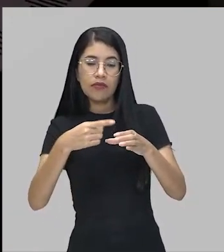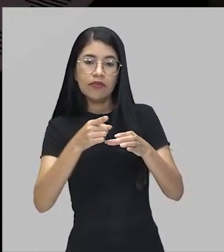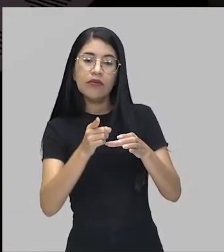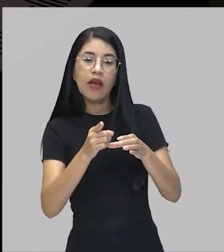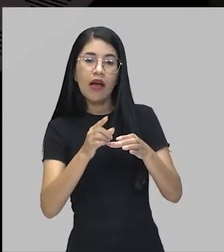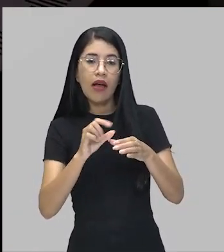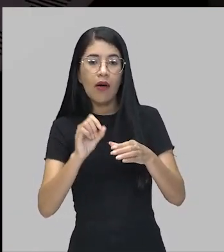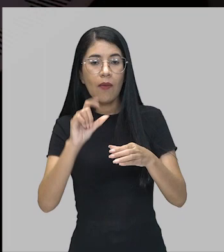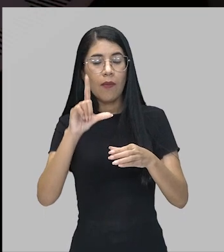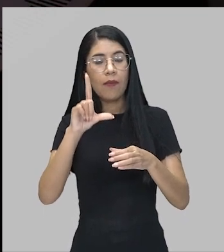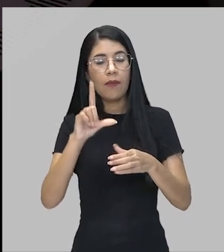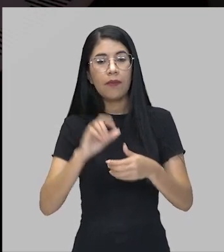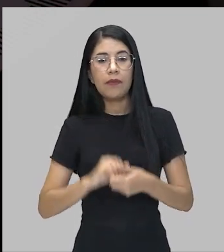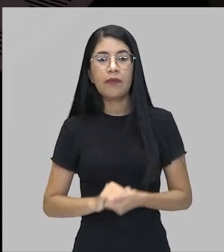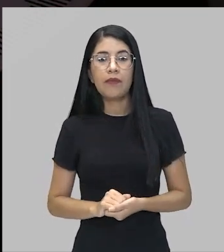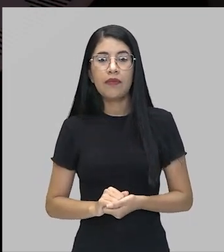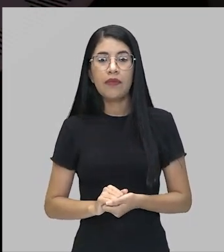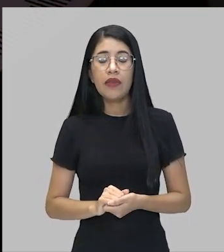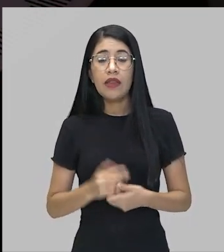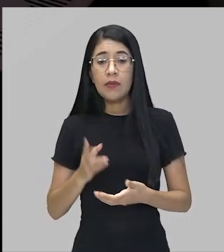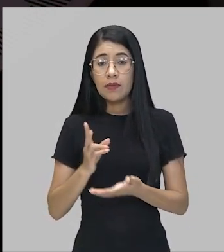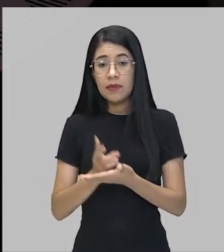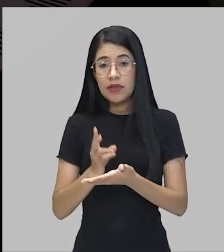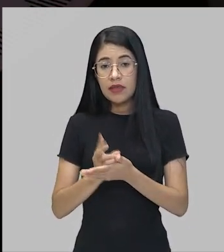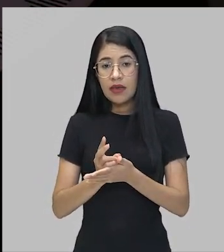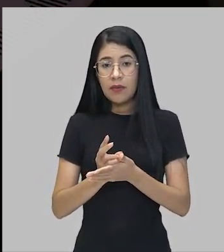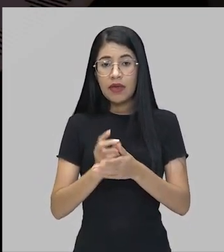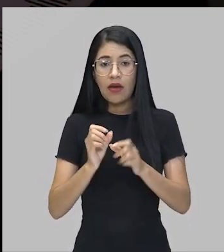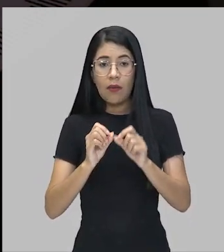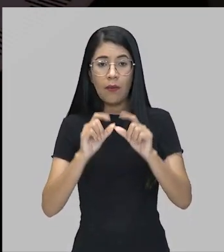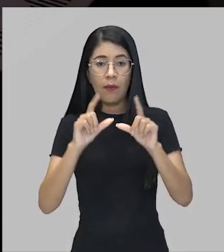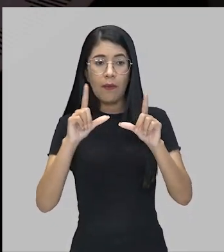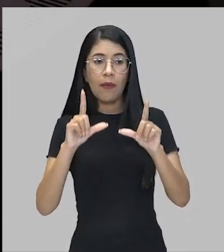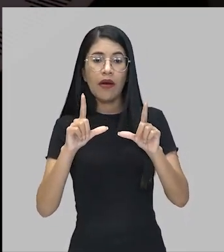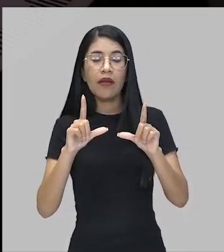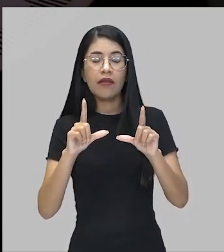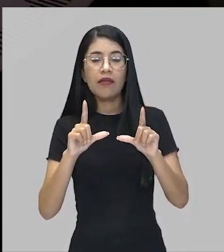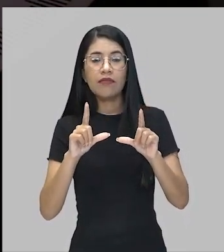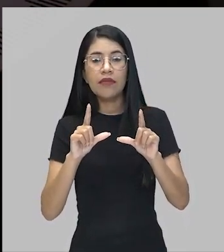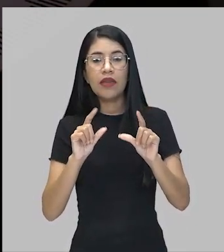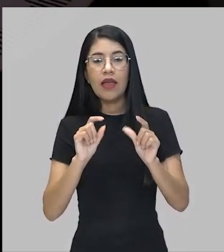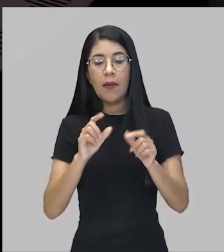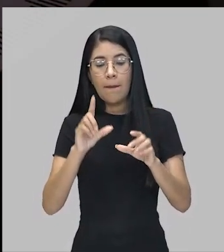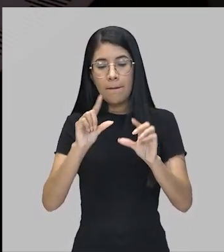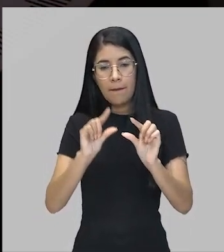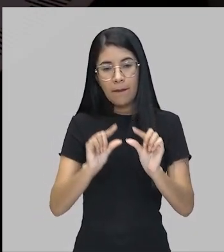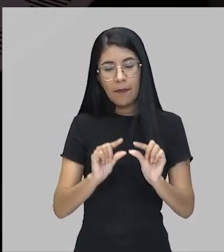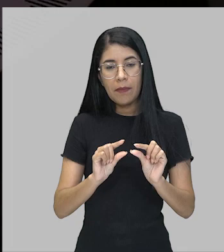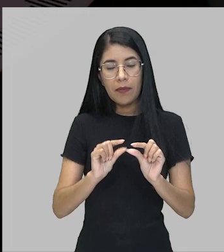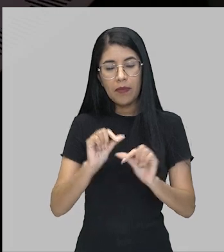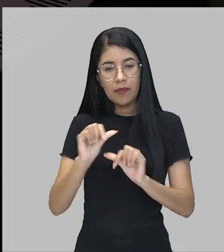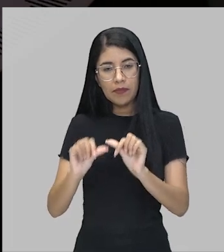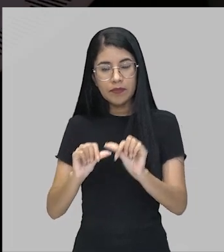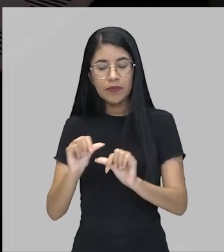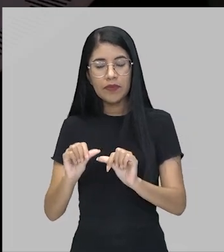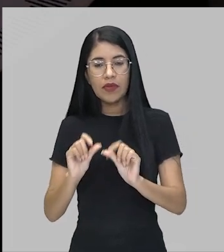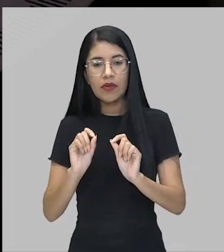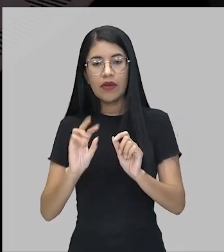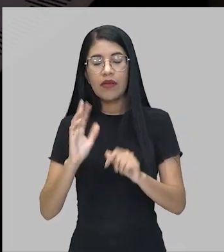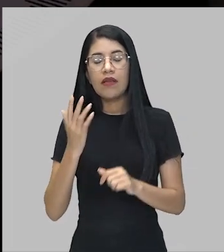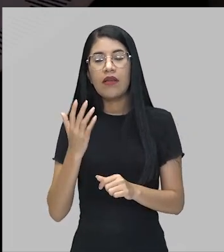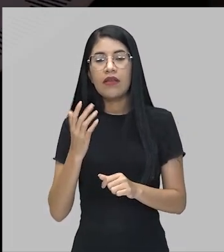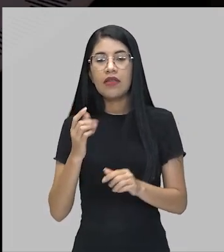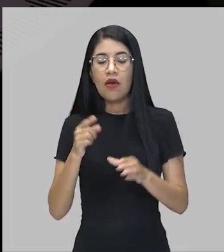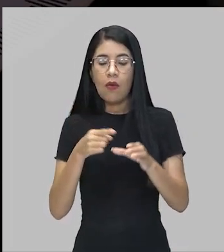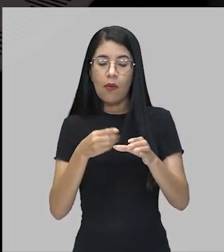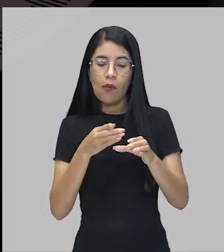Ou seja, toda vez que a luz passa de um meio de maior índice de refração para um menor índice de refração, o ângulo